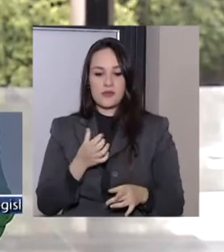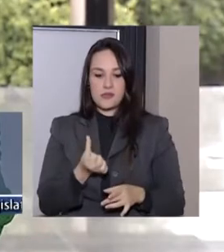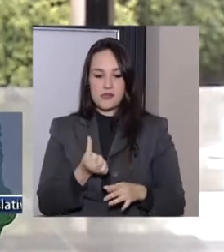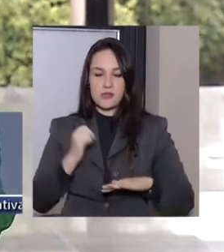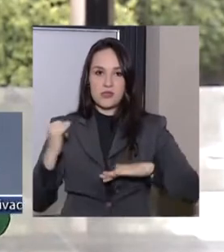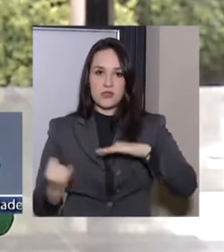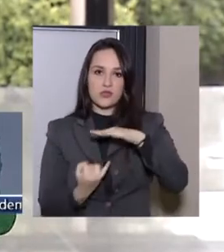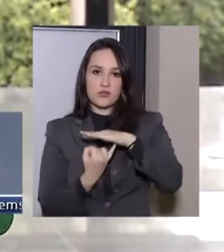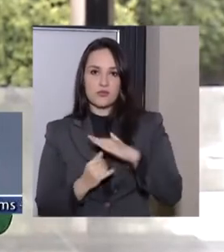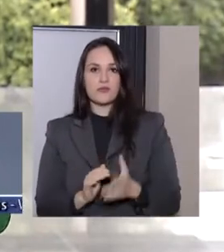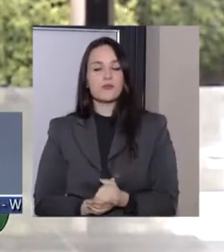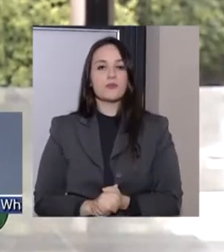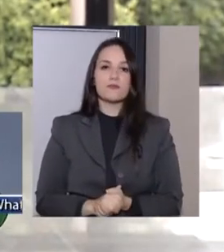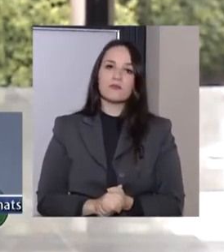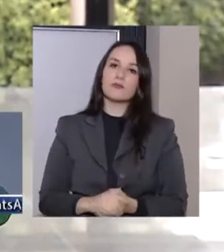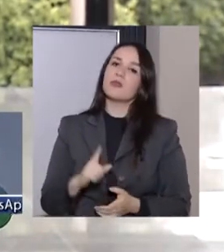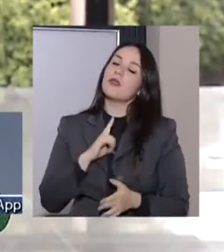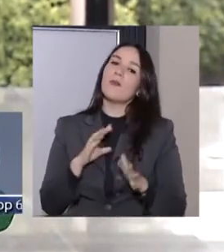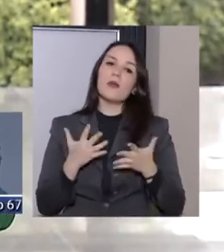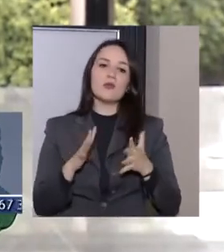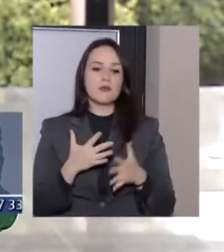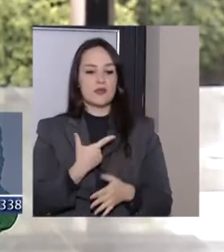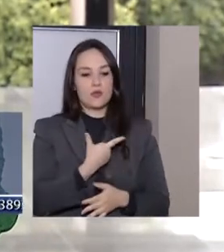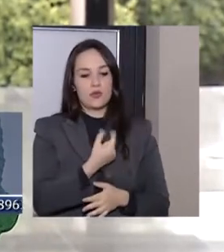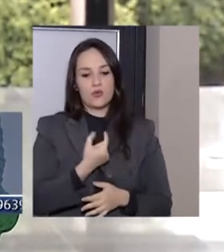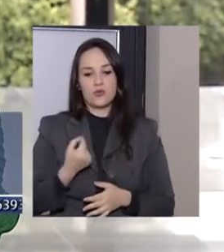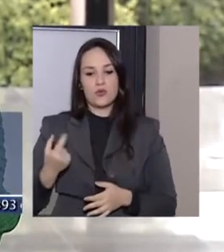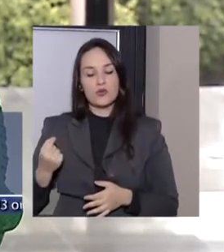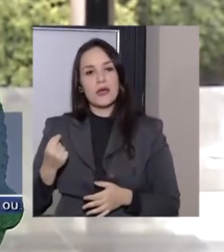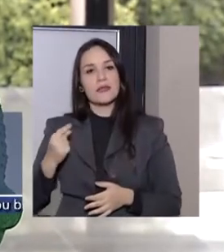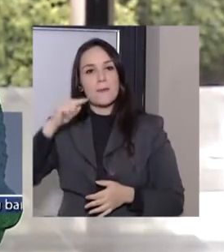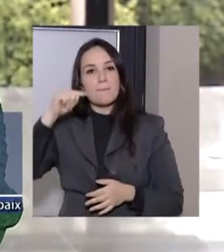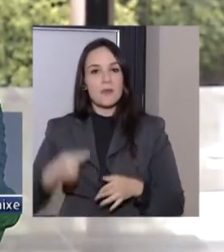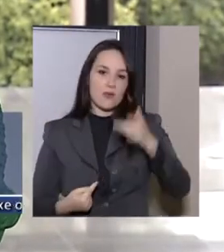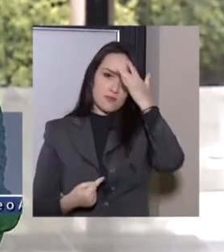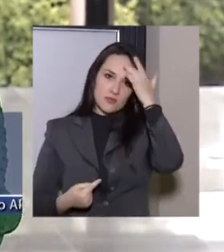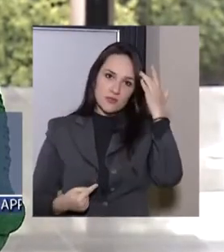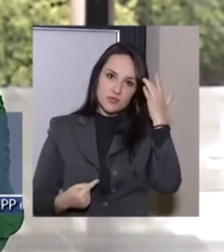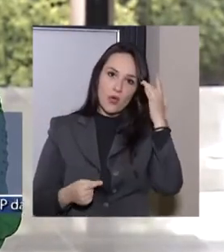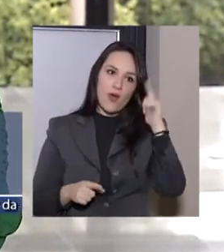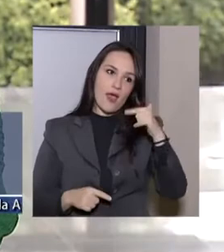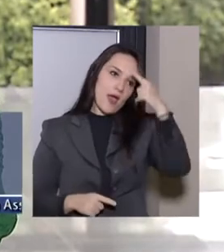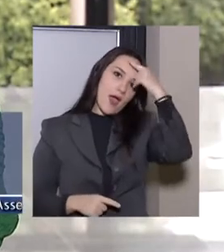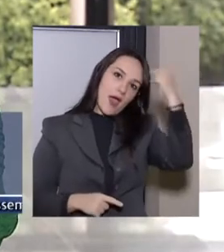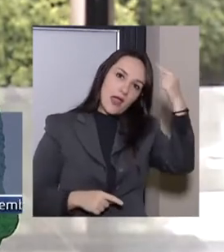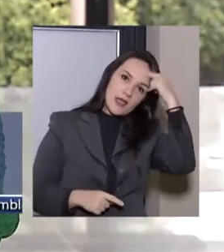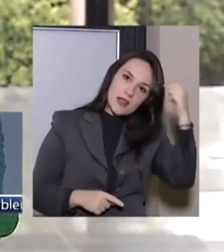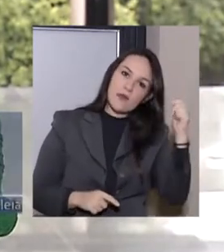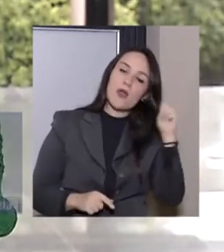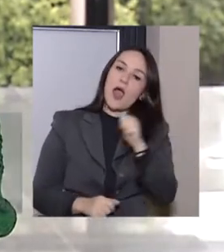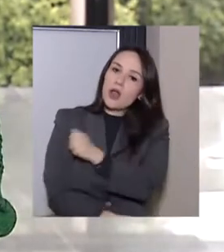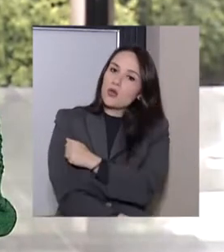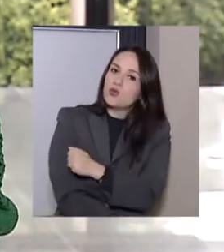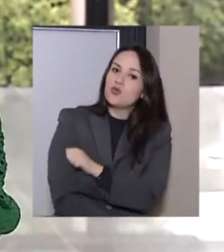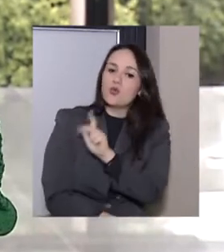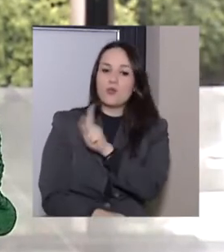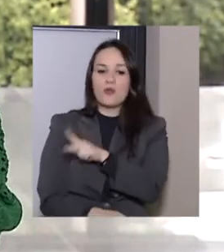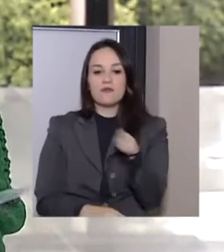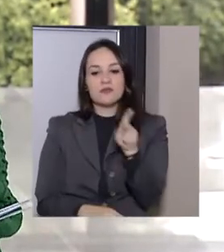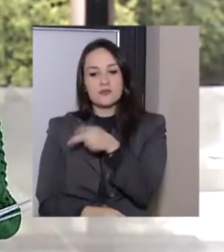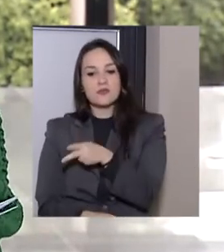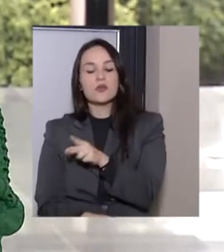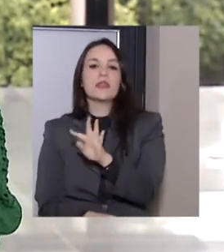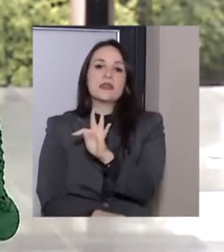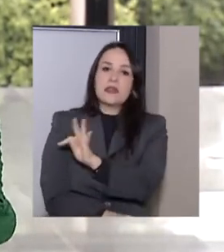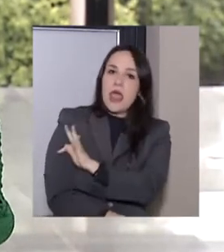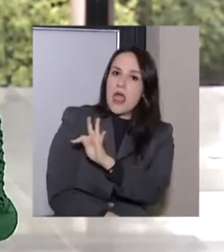somam mais de 200 mil pessoas, entre acadêmicos, professores, técnicos,